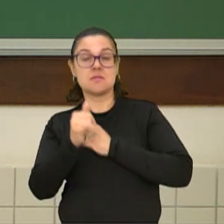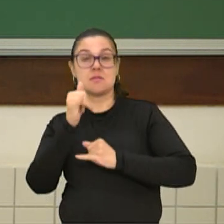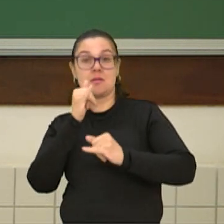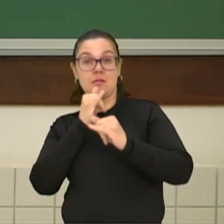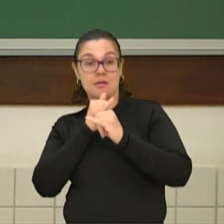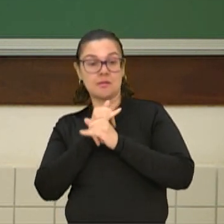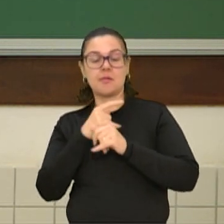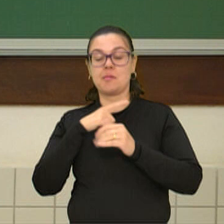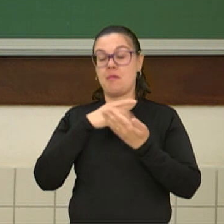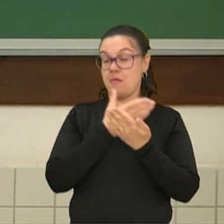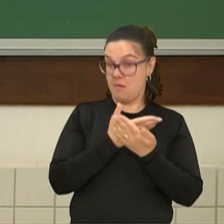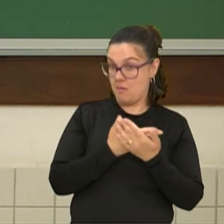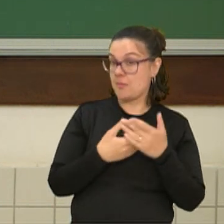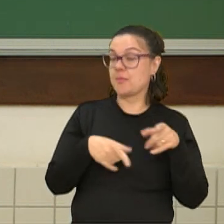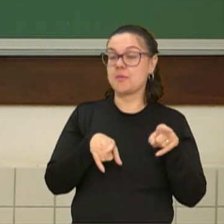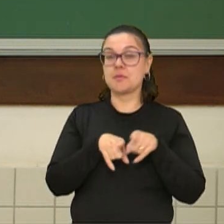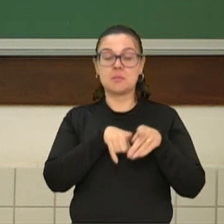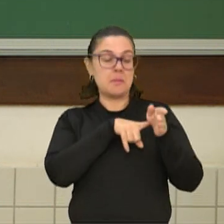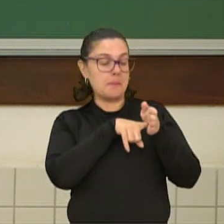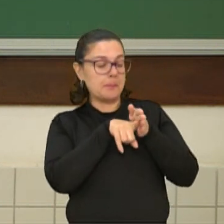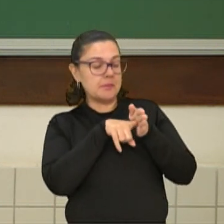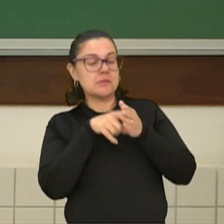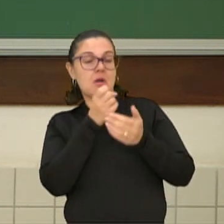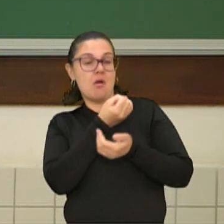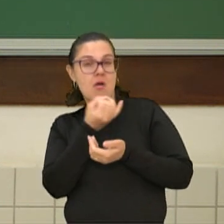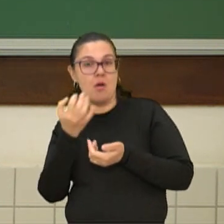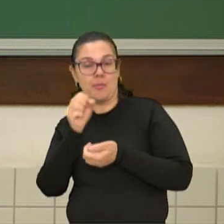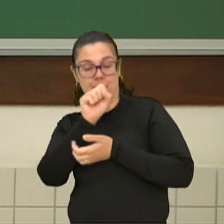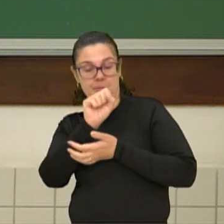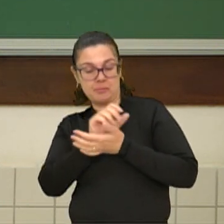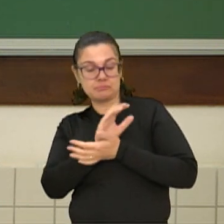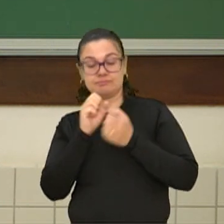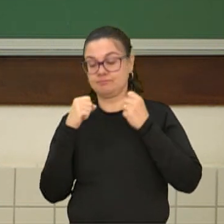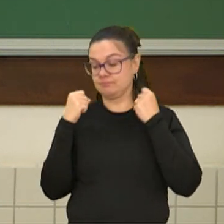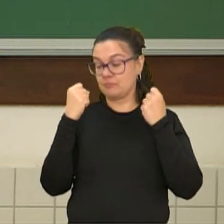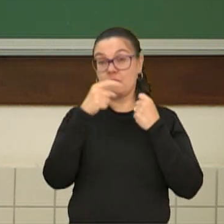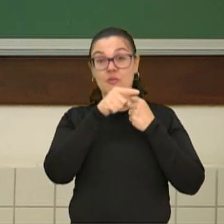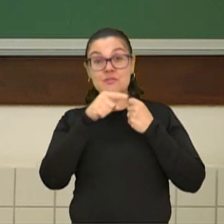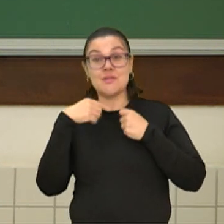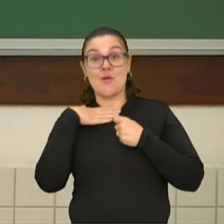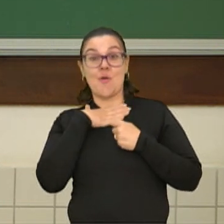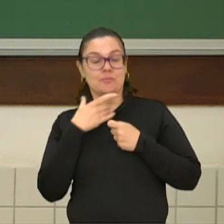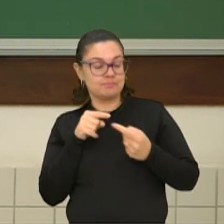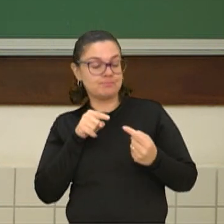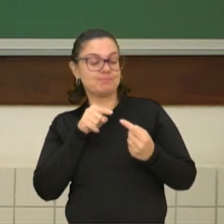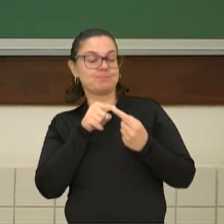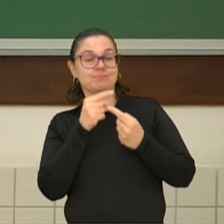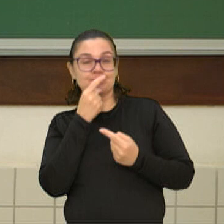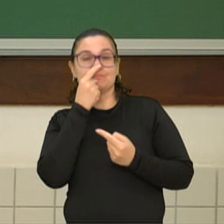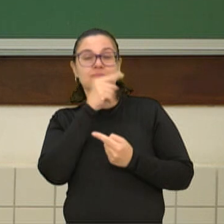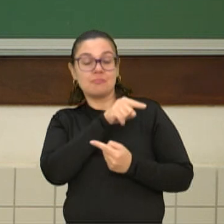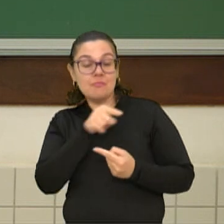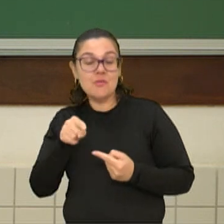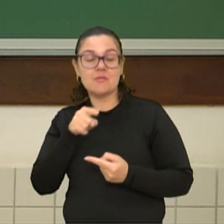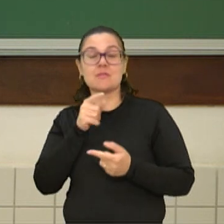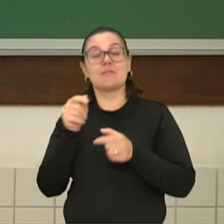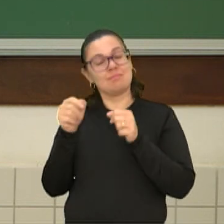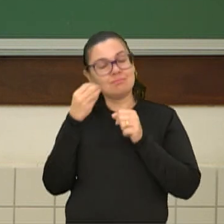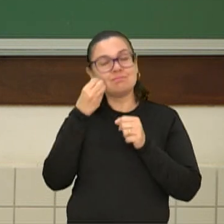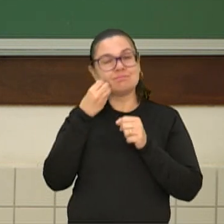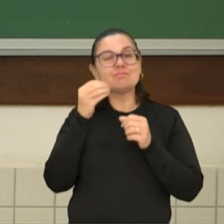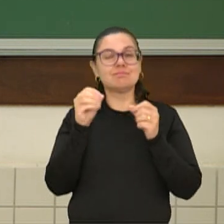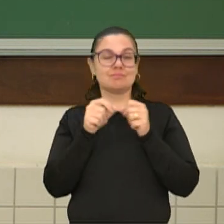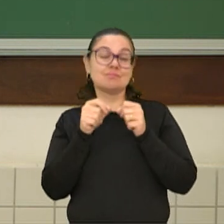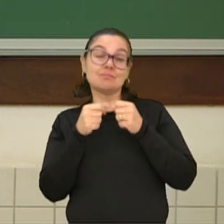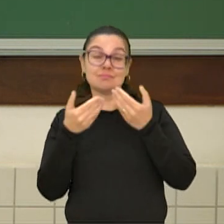buscar nas nossas aulas, procure uma dessas atividades que você gostou, que você se identificou e procure realizar,